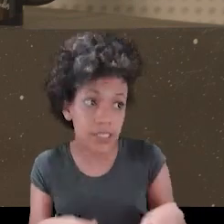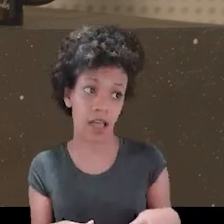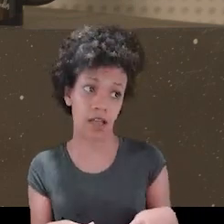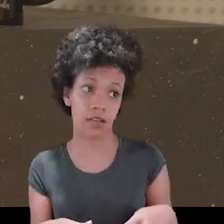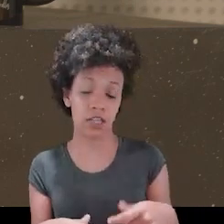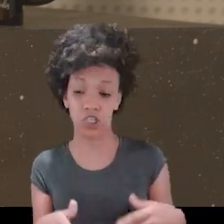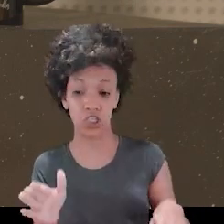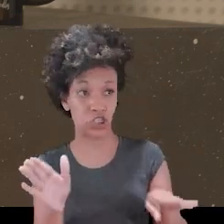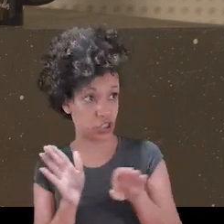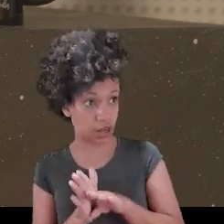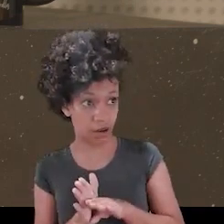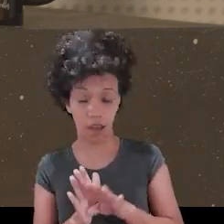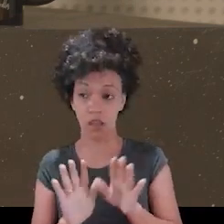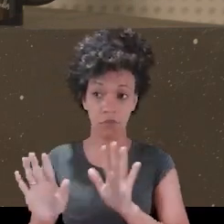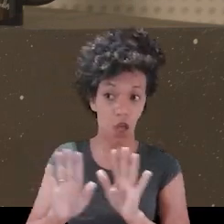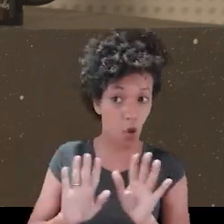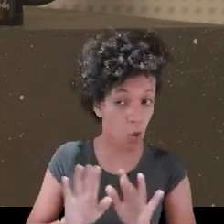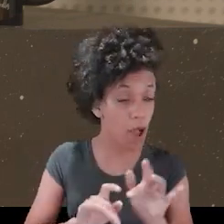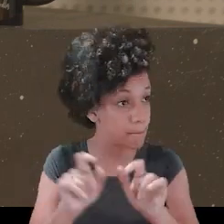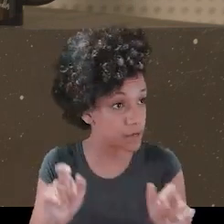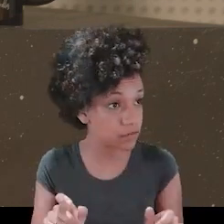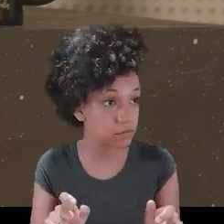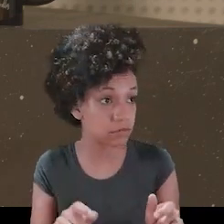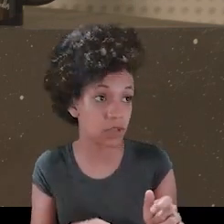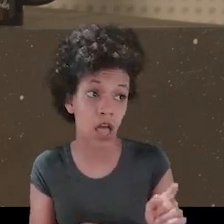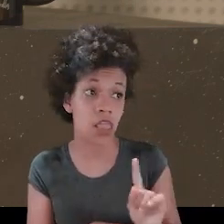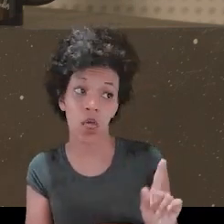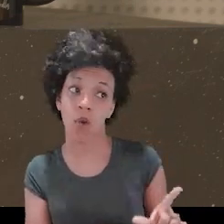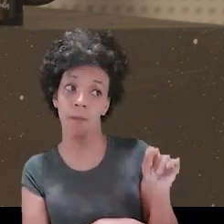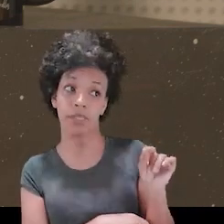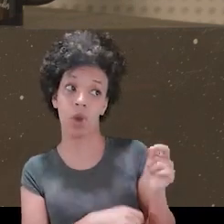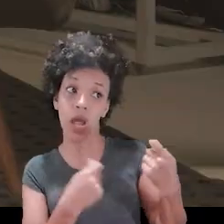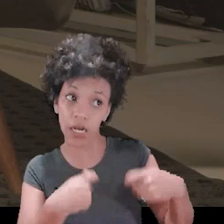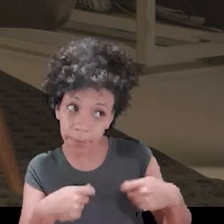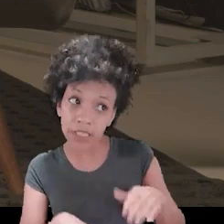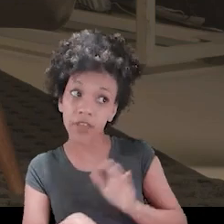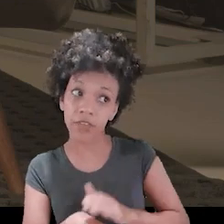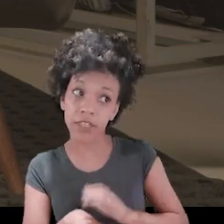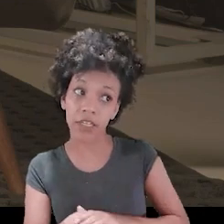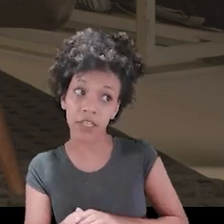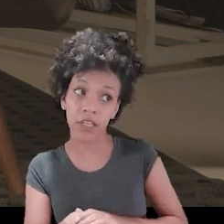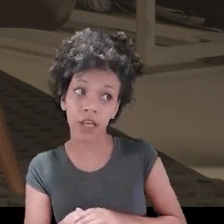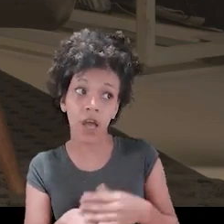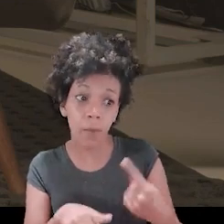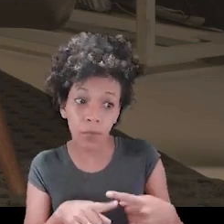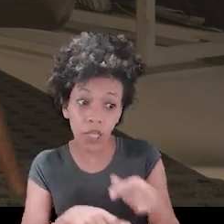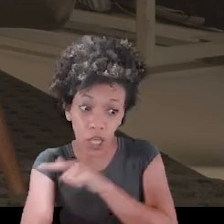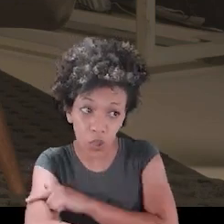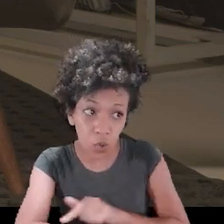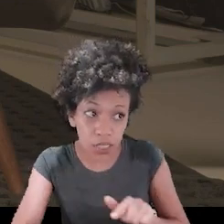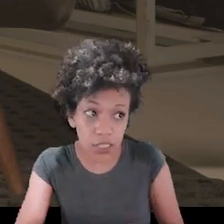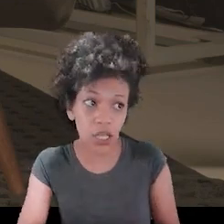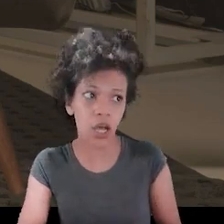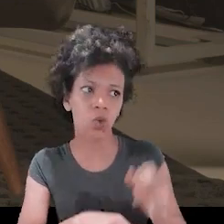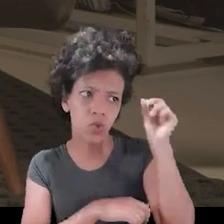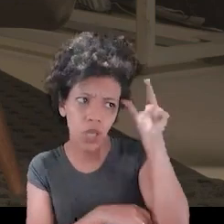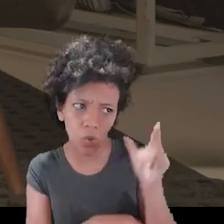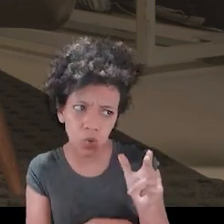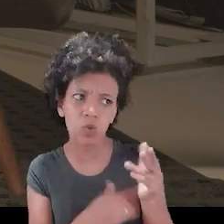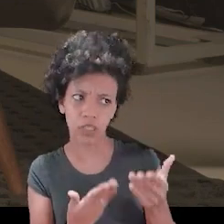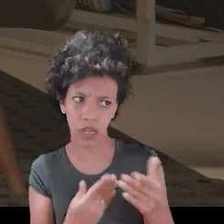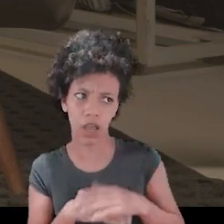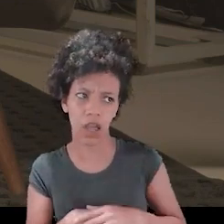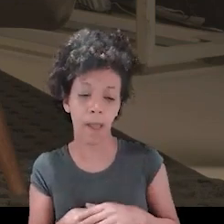vezes forem necessárias então assim chegar e dar um oi para as pessoas não é uma opção ele precisa fazer porque isso faz parte da nossa Educação